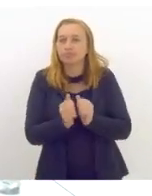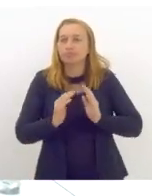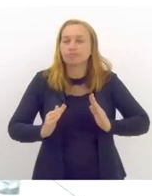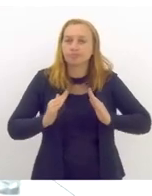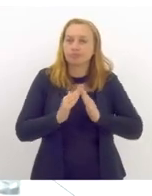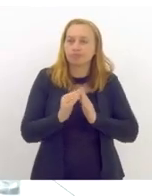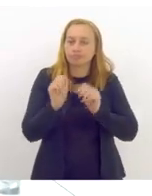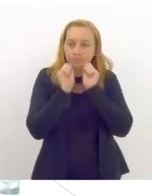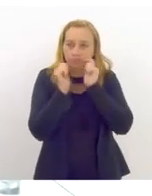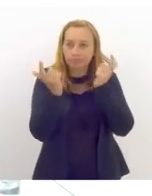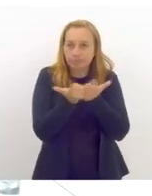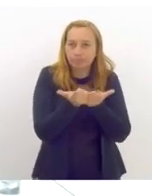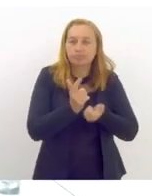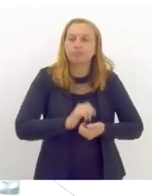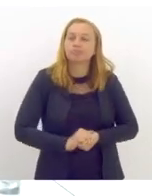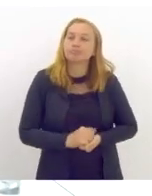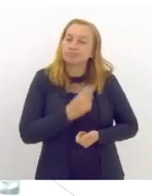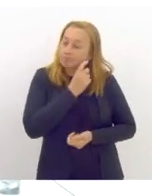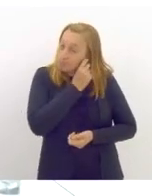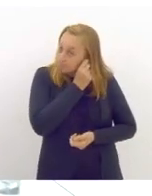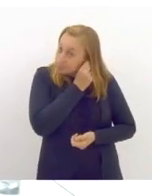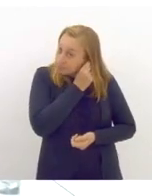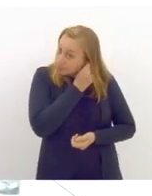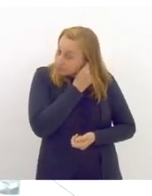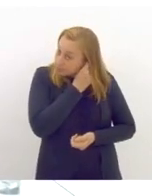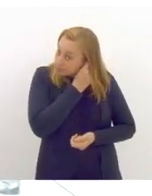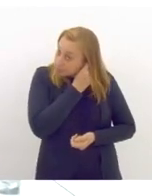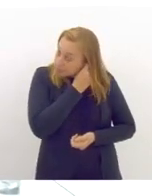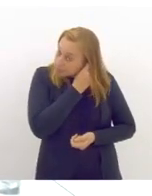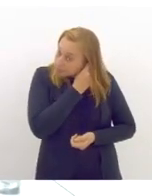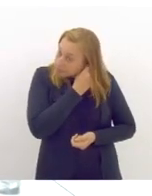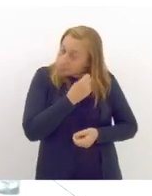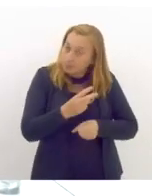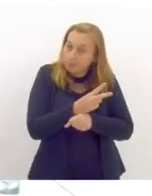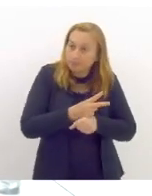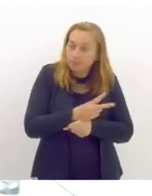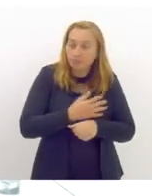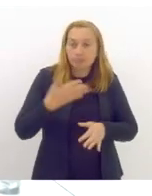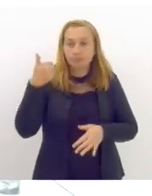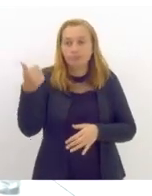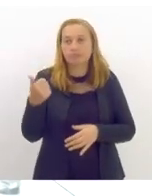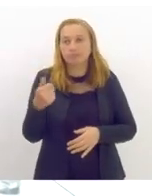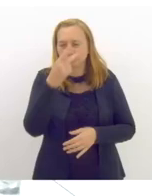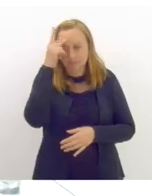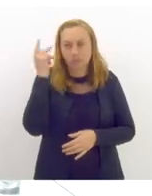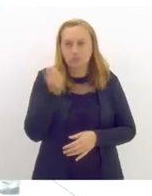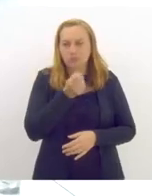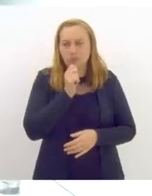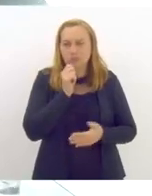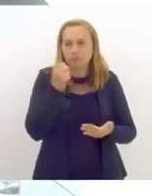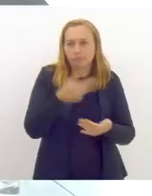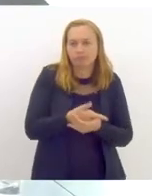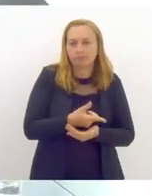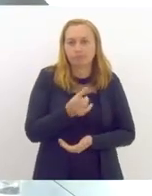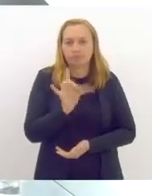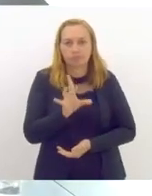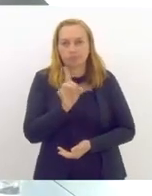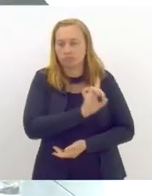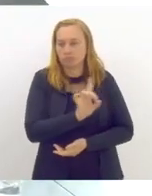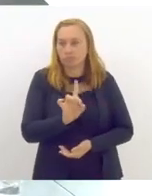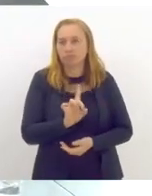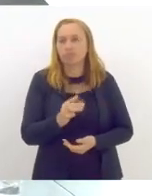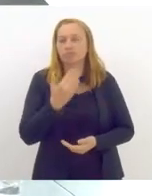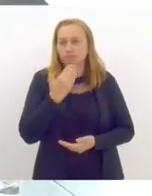casa com Assembleia Legislativa e a gente buscar um meio caminho para que ninguém pague essa conta sozinho então